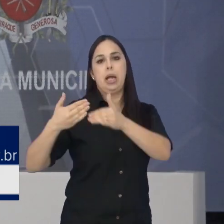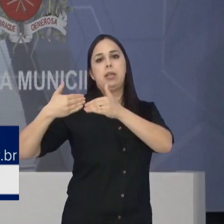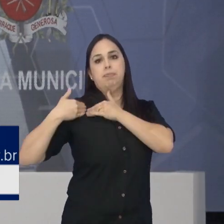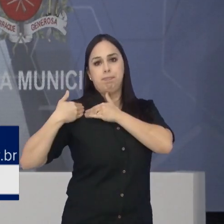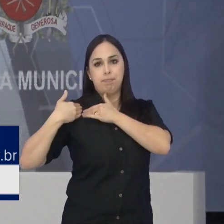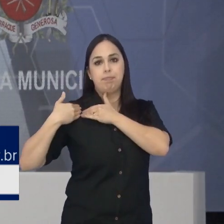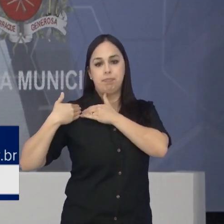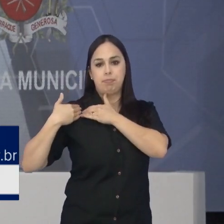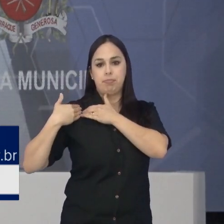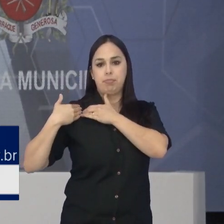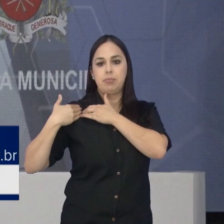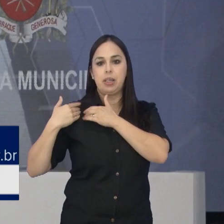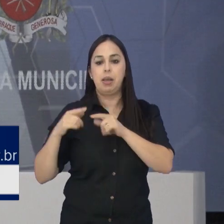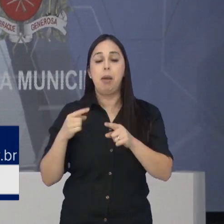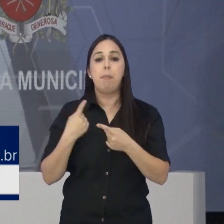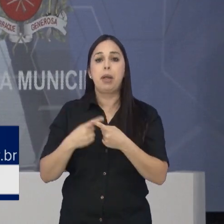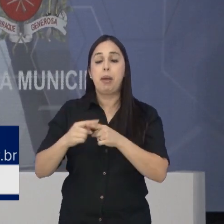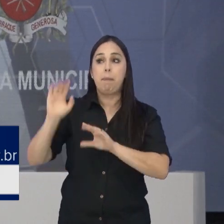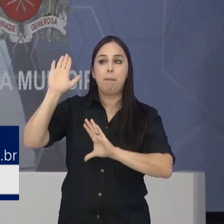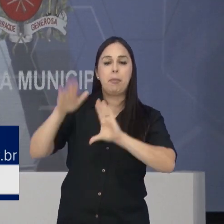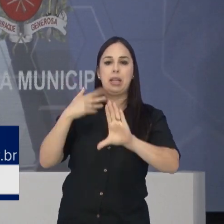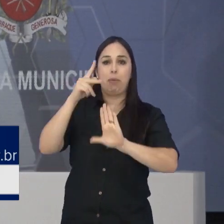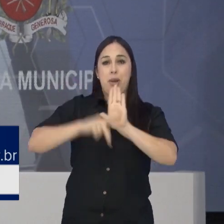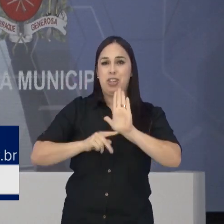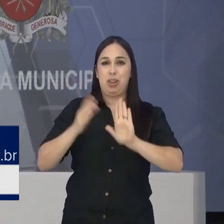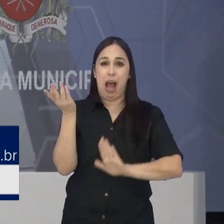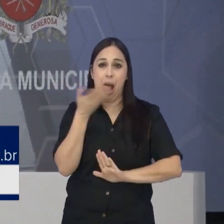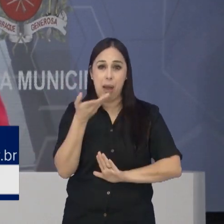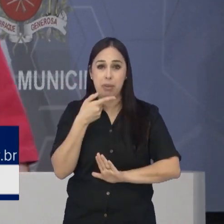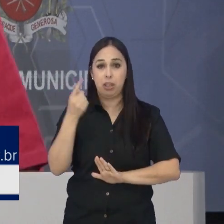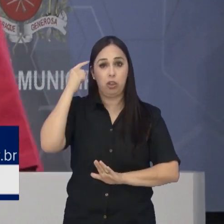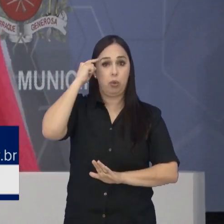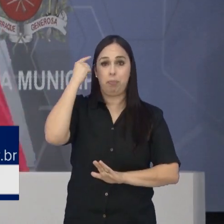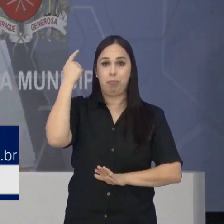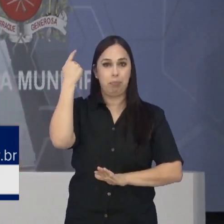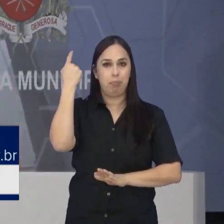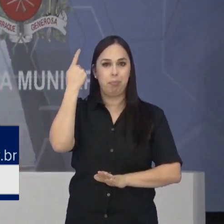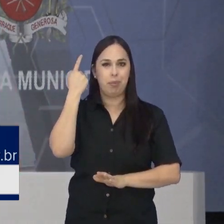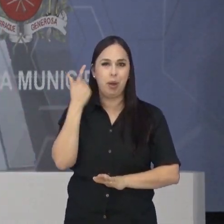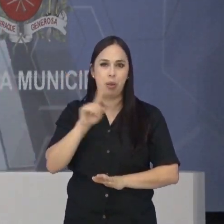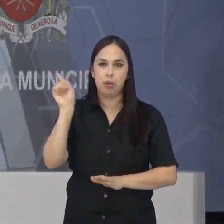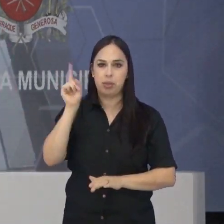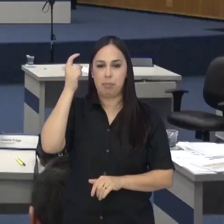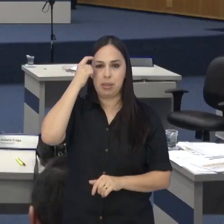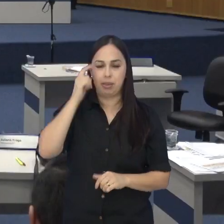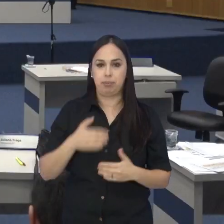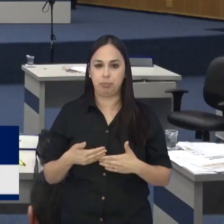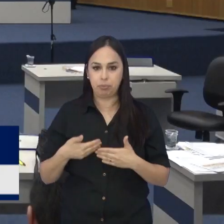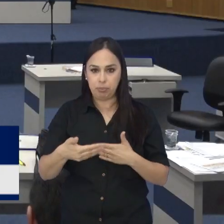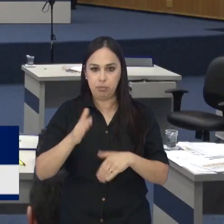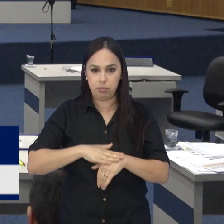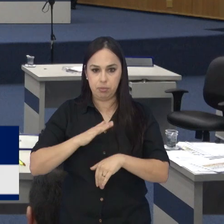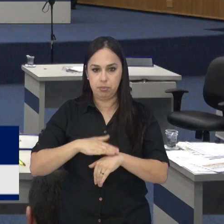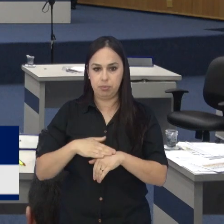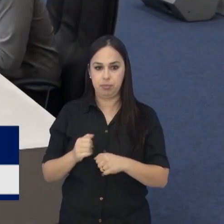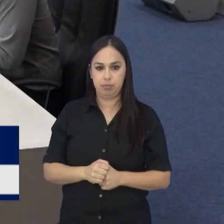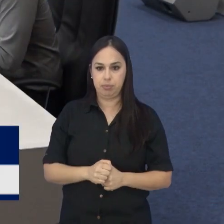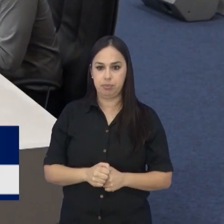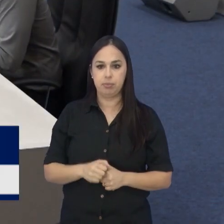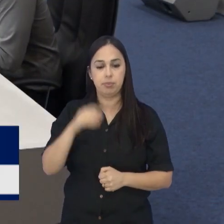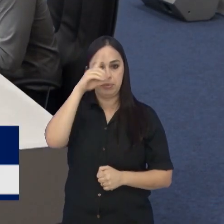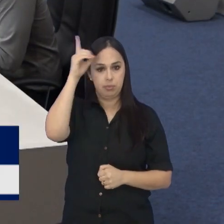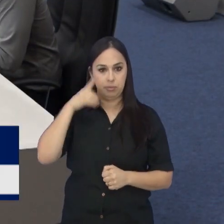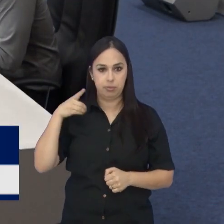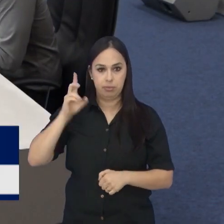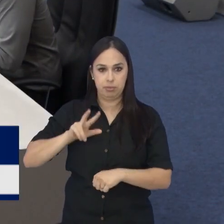vez, sem dar tempo de ninguém pensar. Tá bom? Obrigado, presidente. Dando continuidade ao tempo, a vereadora, então, Dulce